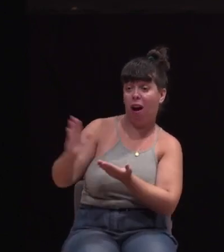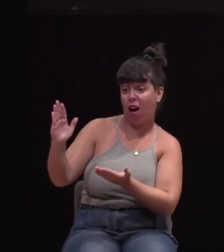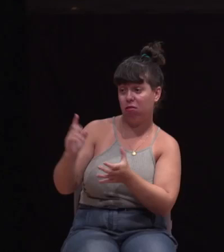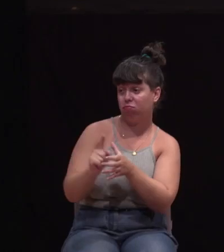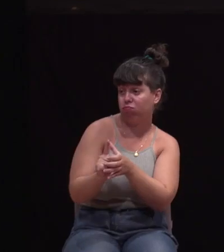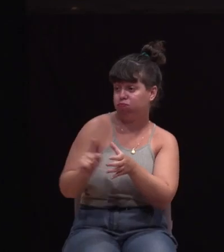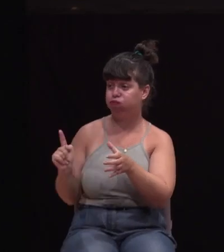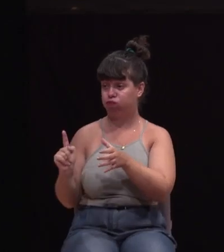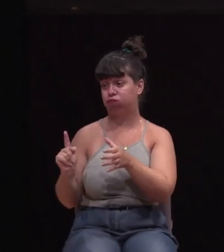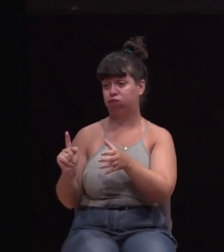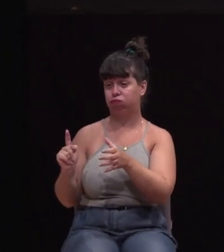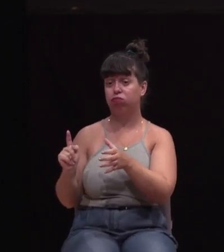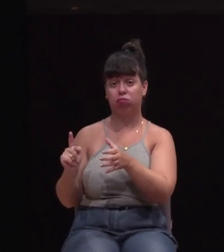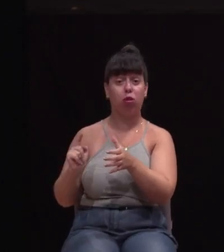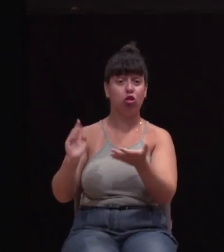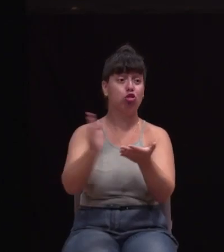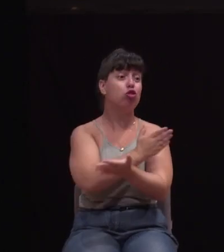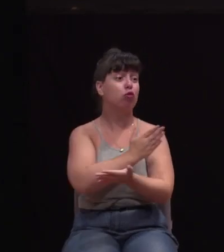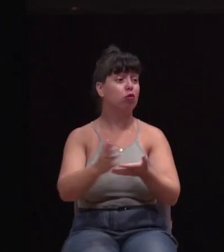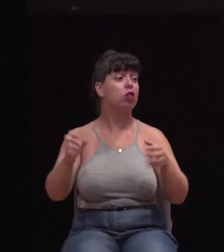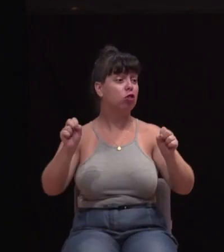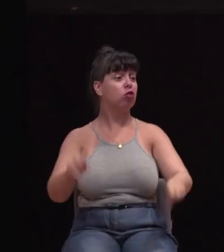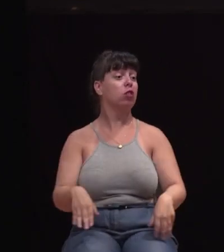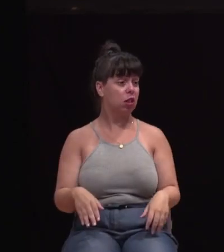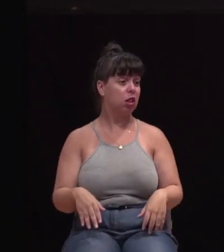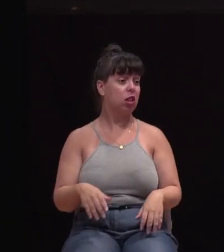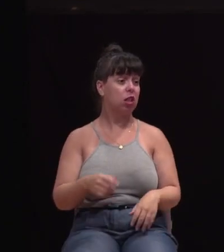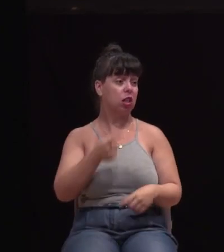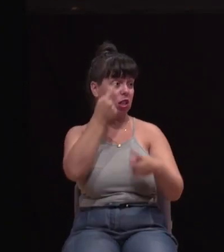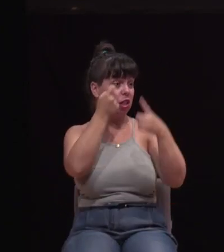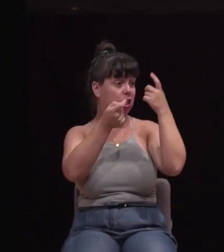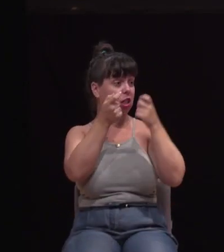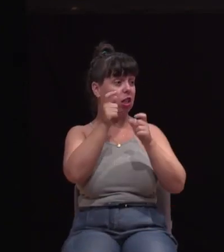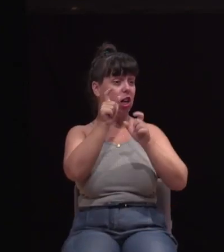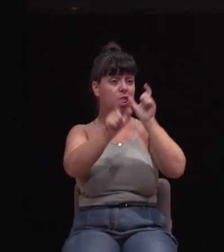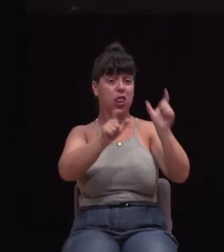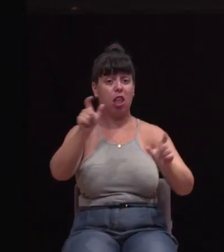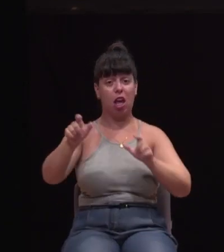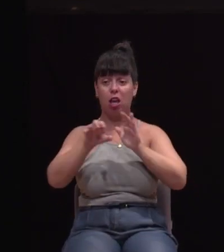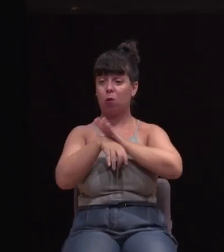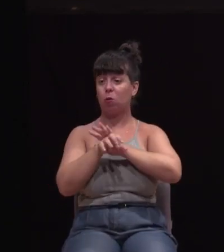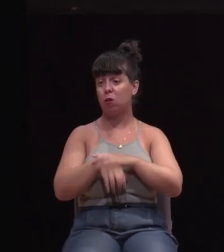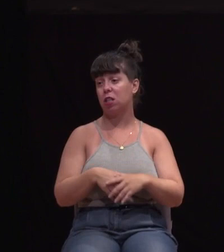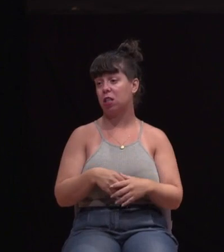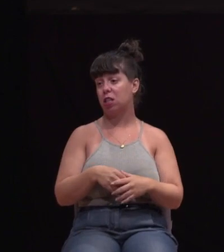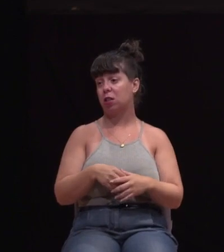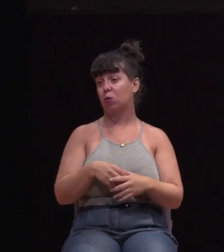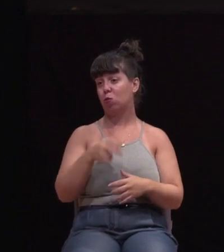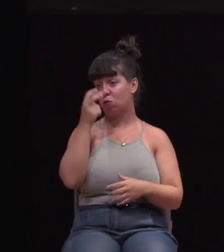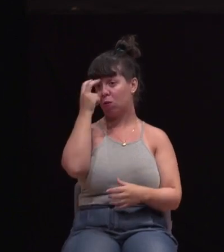que divide a gente, sim, cria conceitos, ideias, categorias, que mais